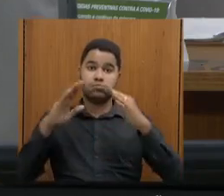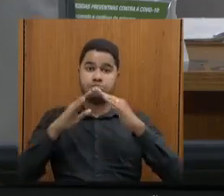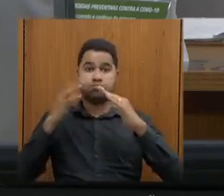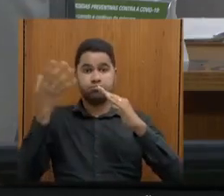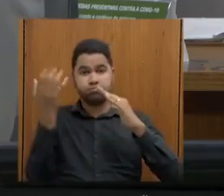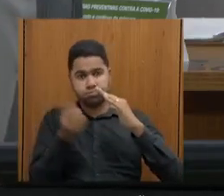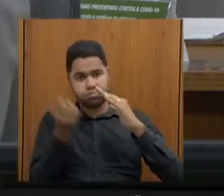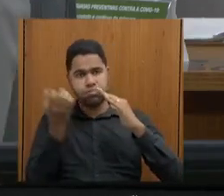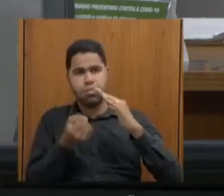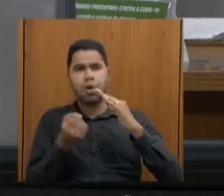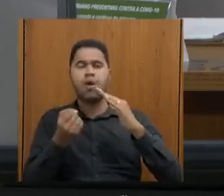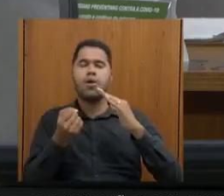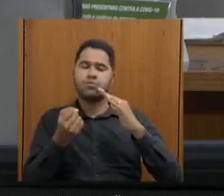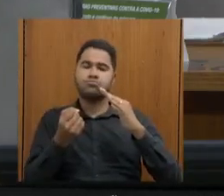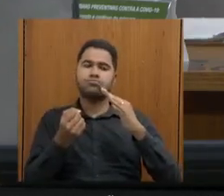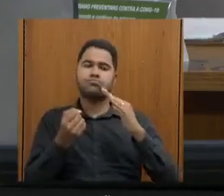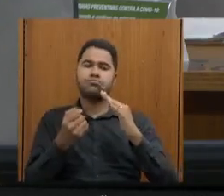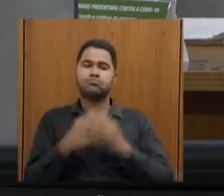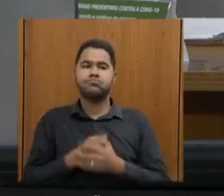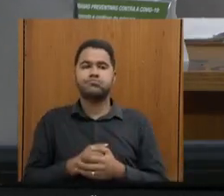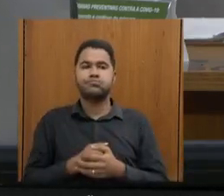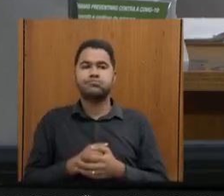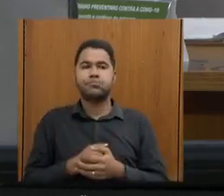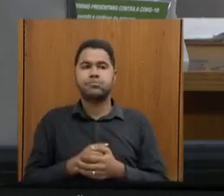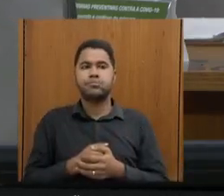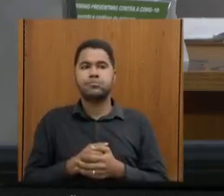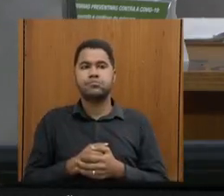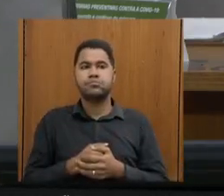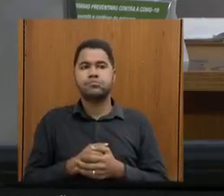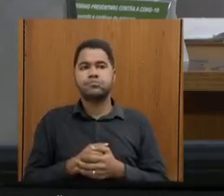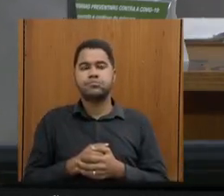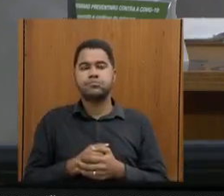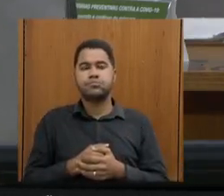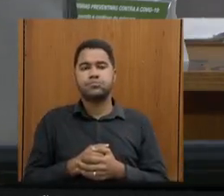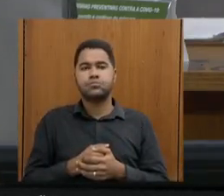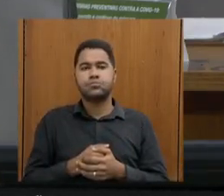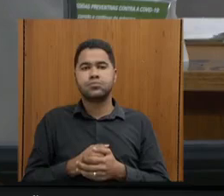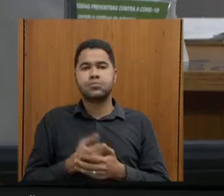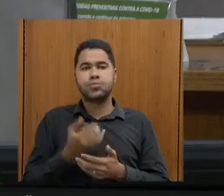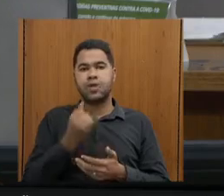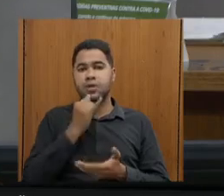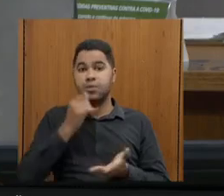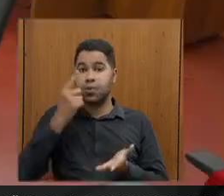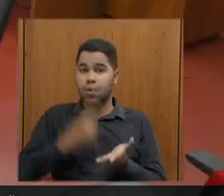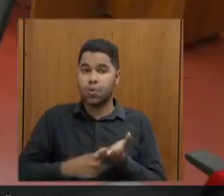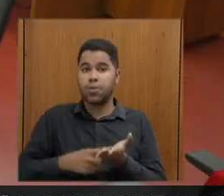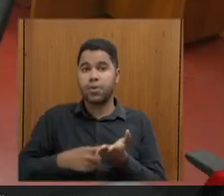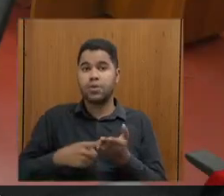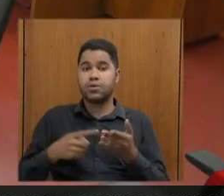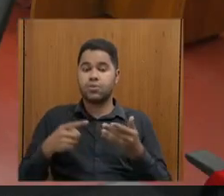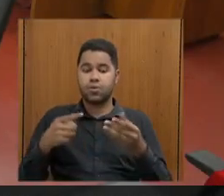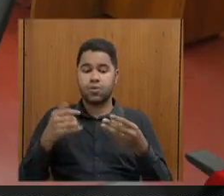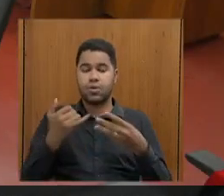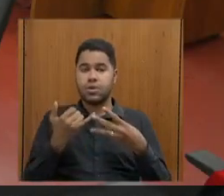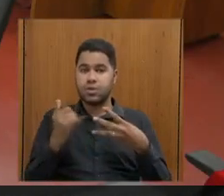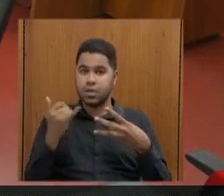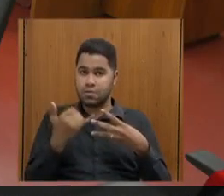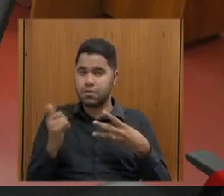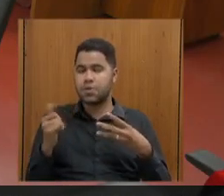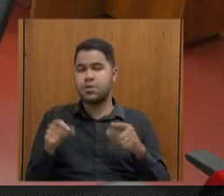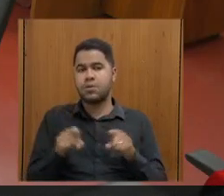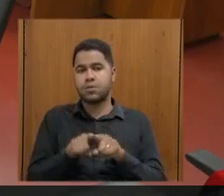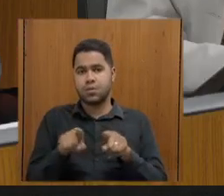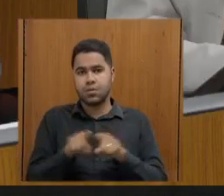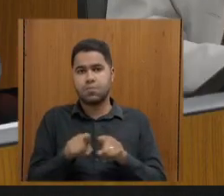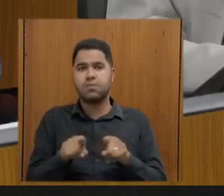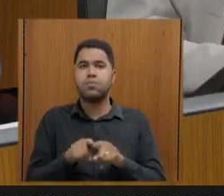é o suficiente não precisa de pegar né comprimento compromisso da Cemig para isso eu eu vou deixar